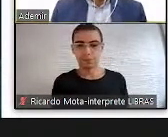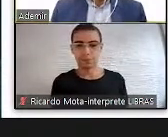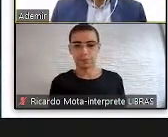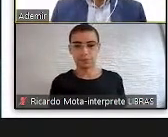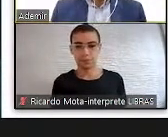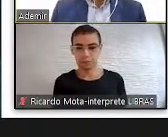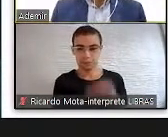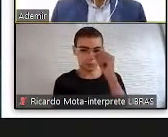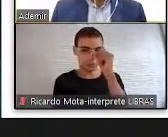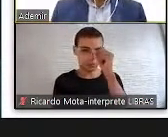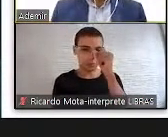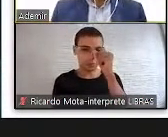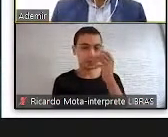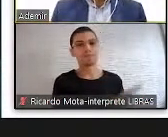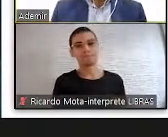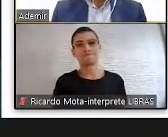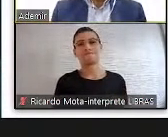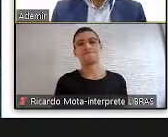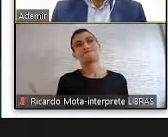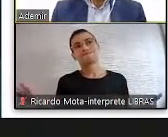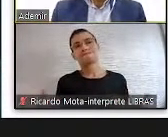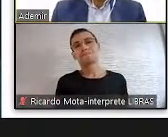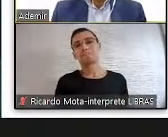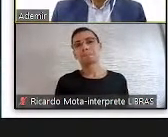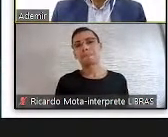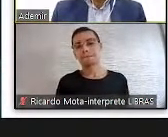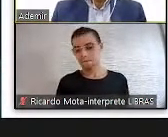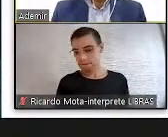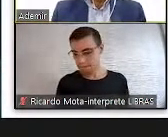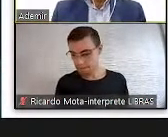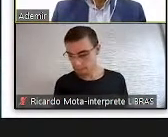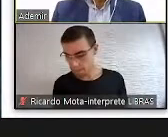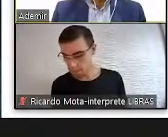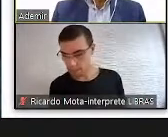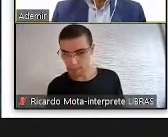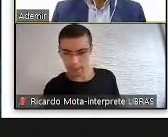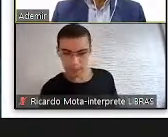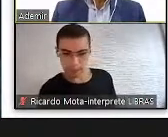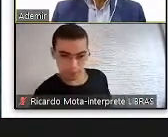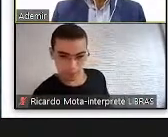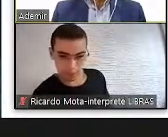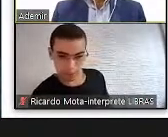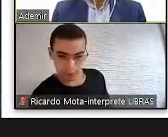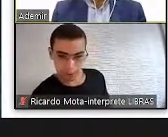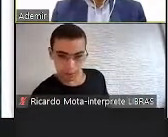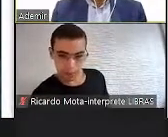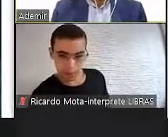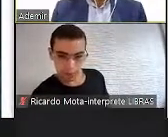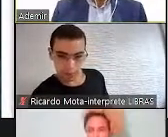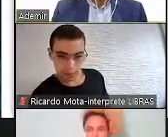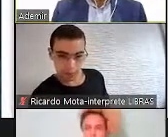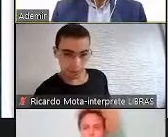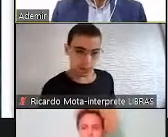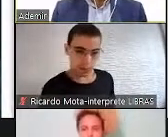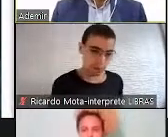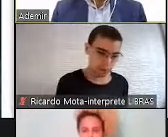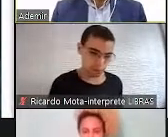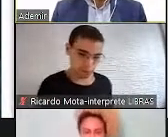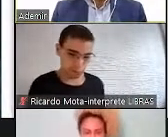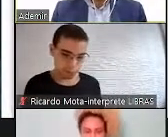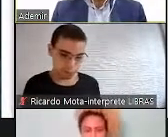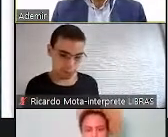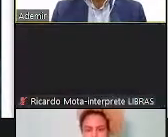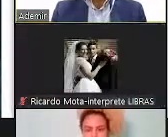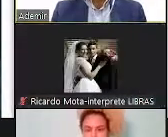Trago, infelizmente, também aí um exemplo de falta de manutenção, foi apurado, né? No Shopping Plaza